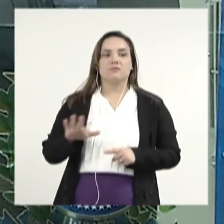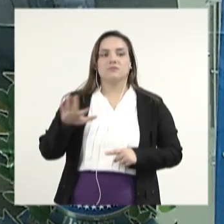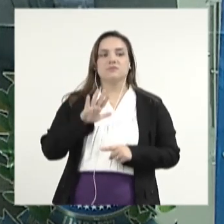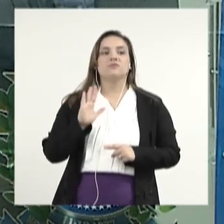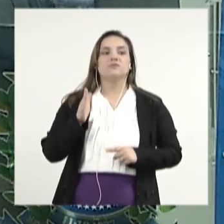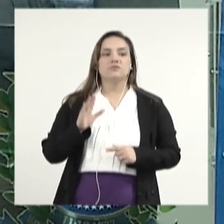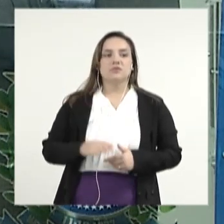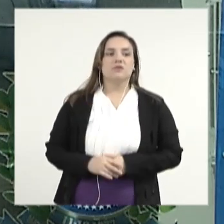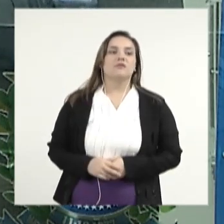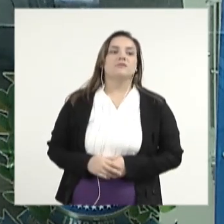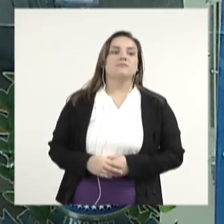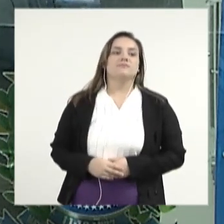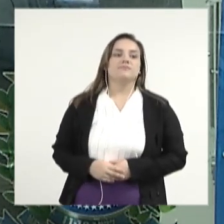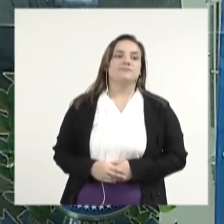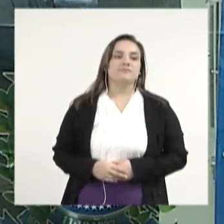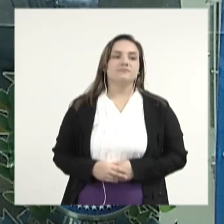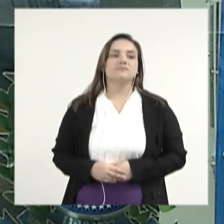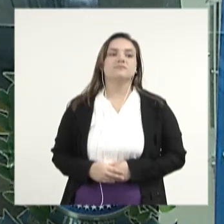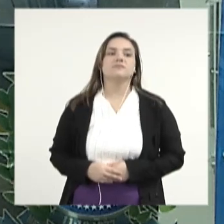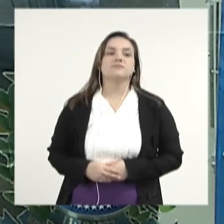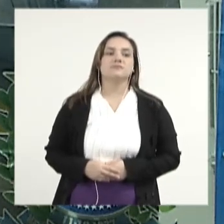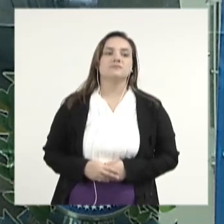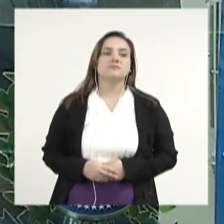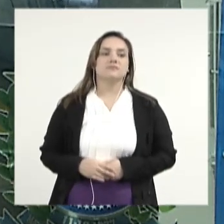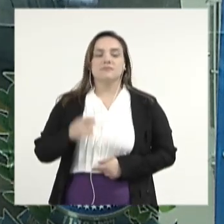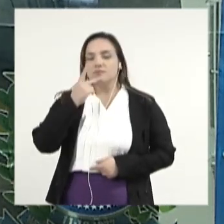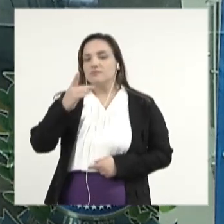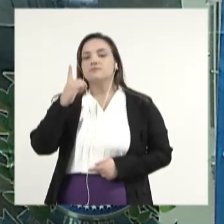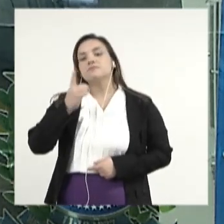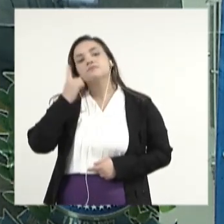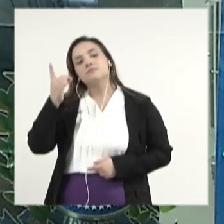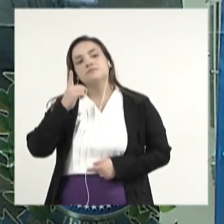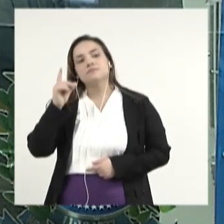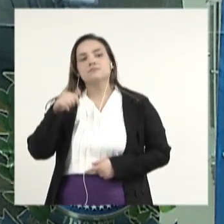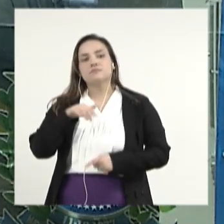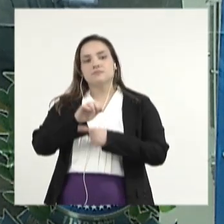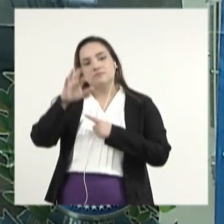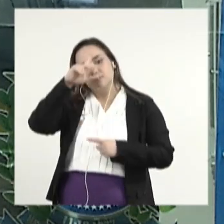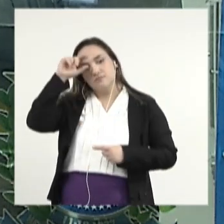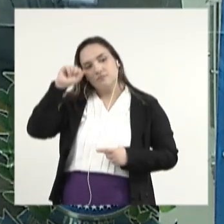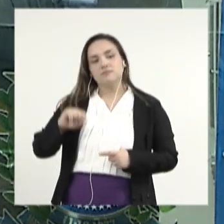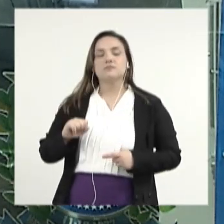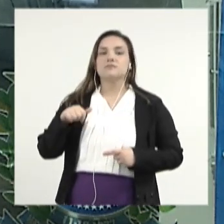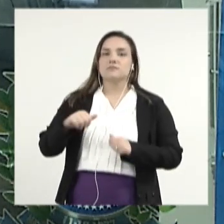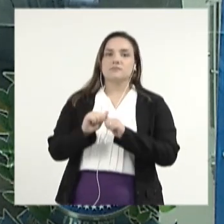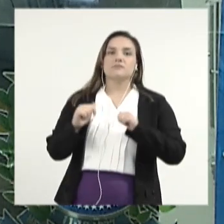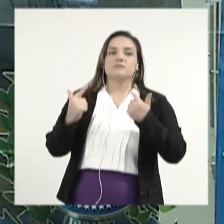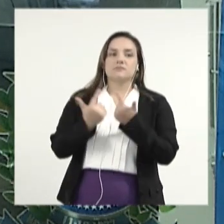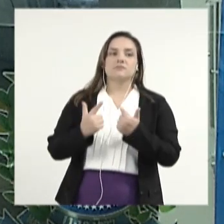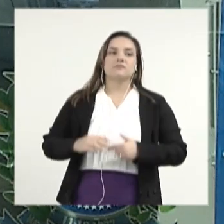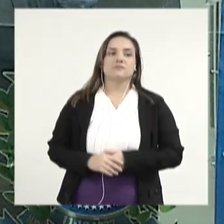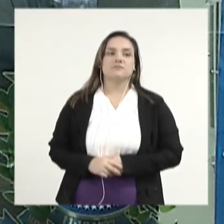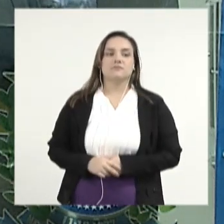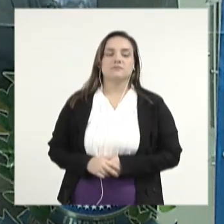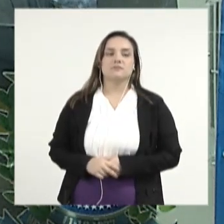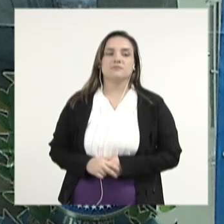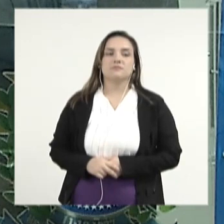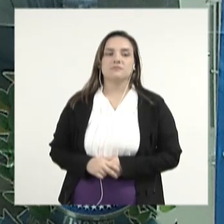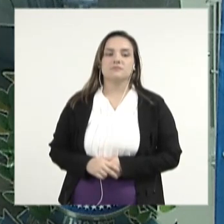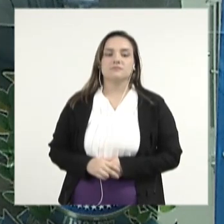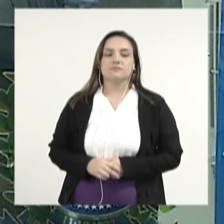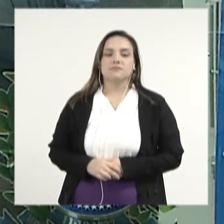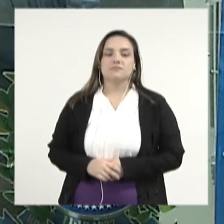também com a provocação pelos deputados estaduais aqui de Mato Grosso do Sul, aqui na Assembleia Legislativa, que